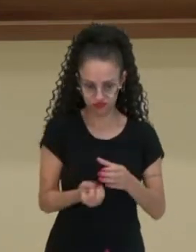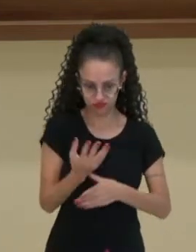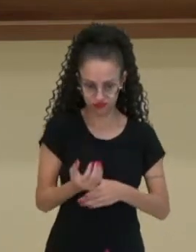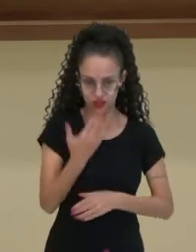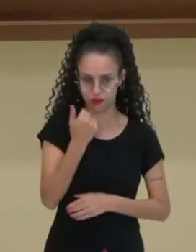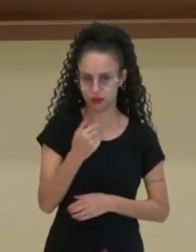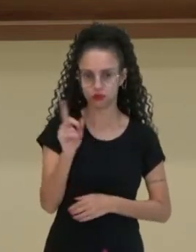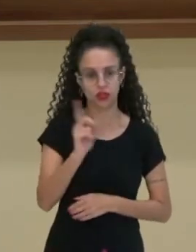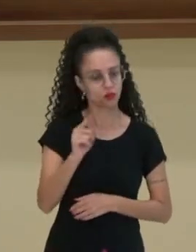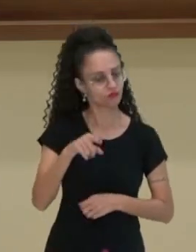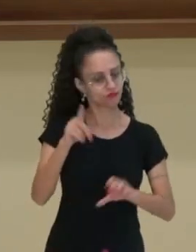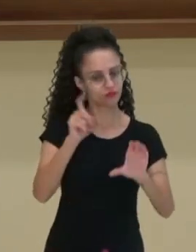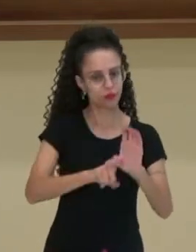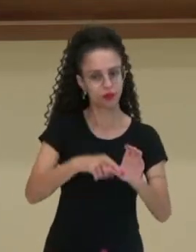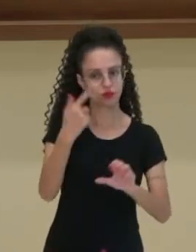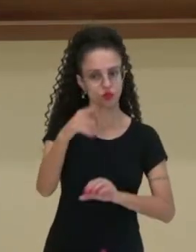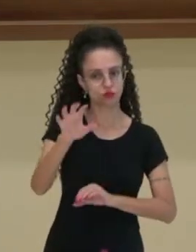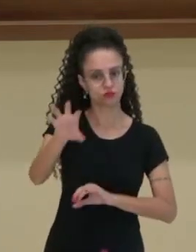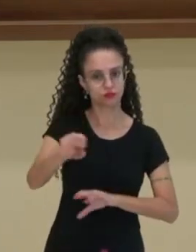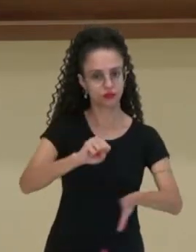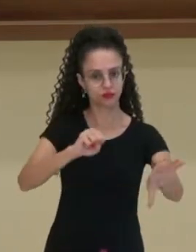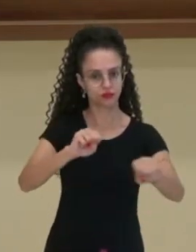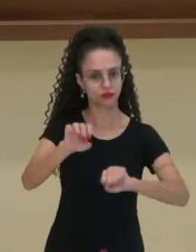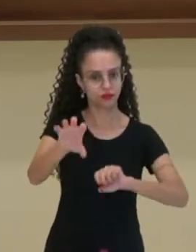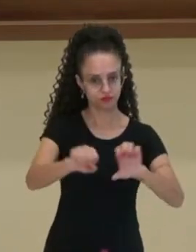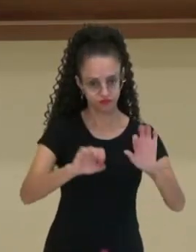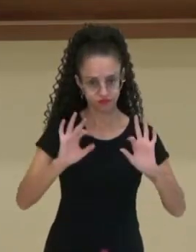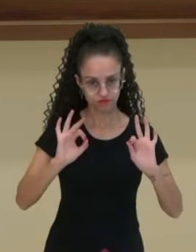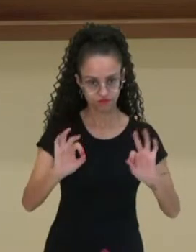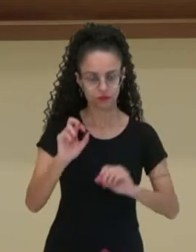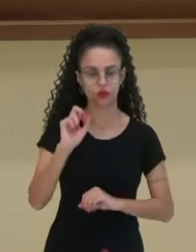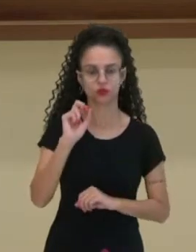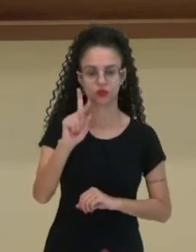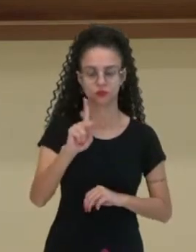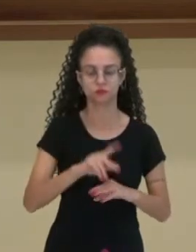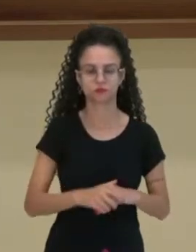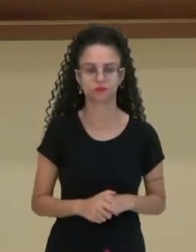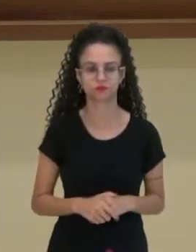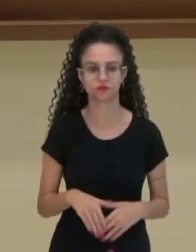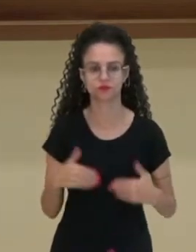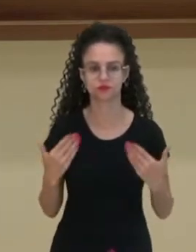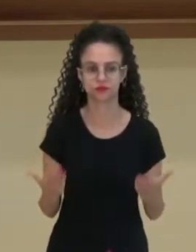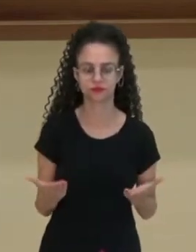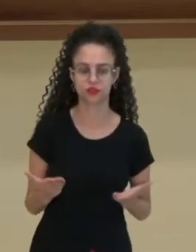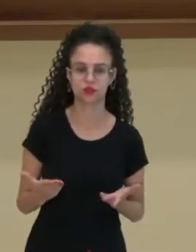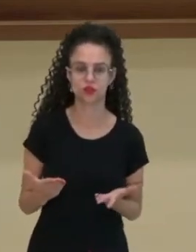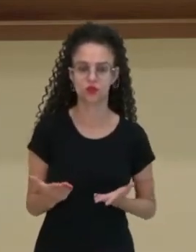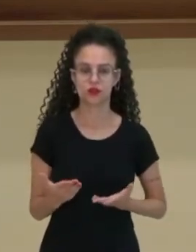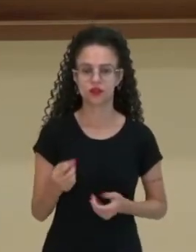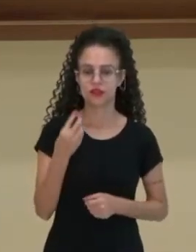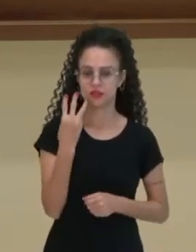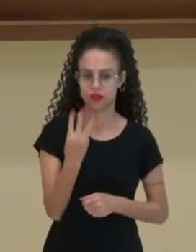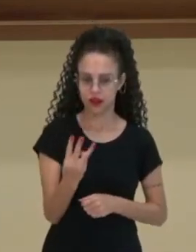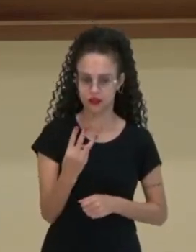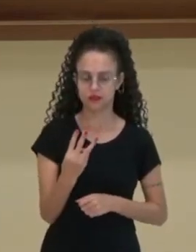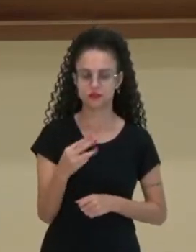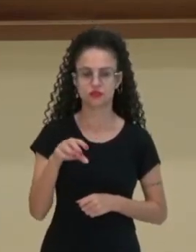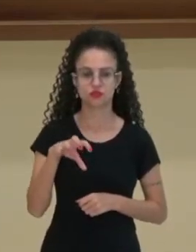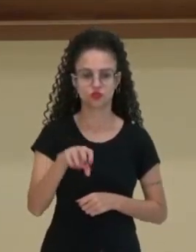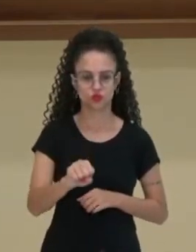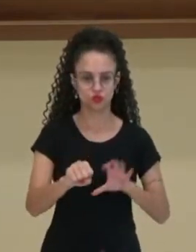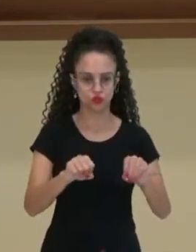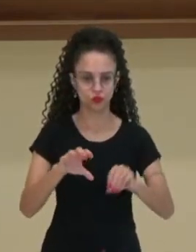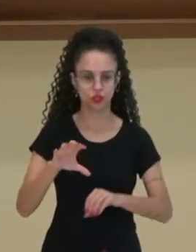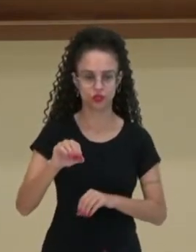eles dependem do outro para se alimentar, ok? Então, aqui nós temos 3 consumidores. O